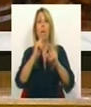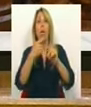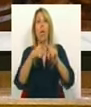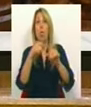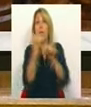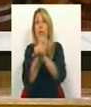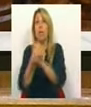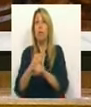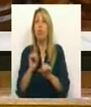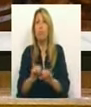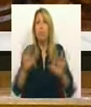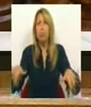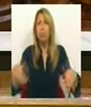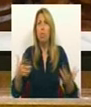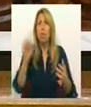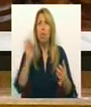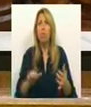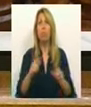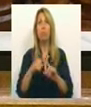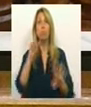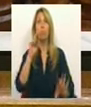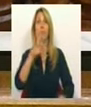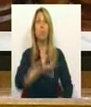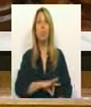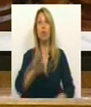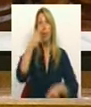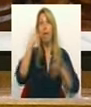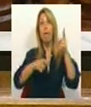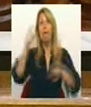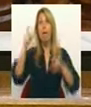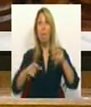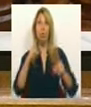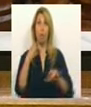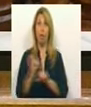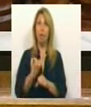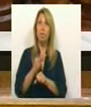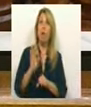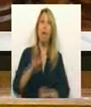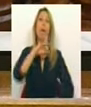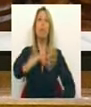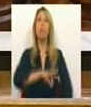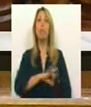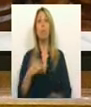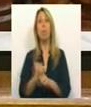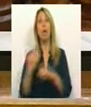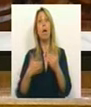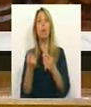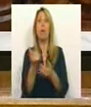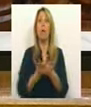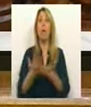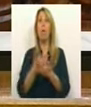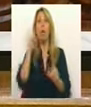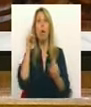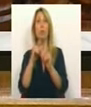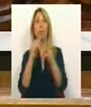direitos destinados a uso profissional por pessoa que exerça com caráter profissional uma atividade económica que visa a obtenção